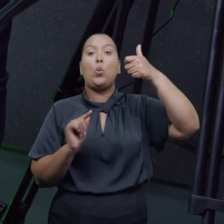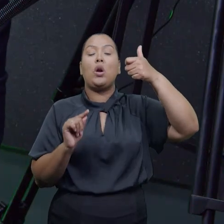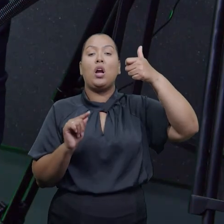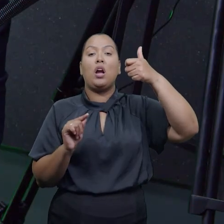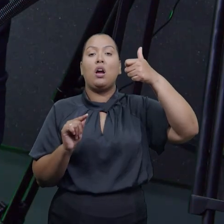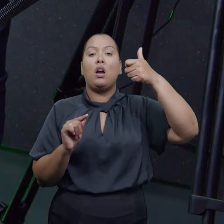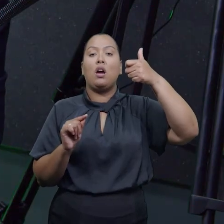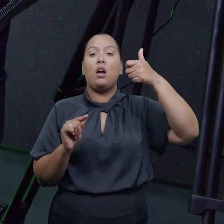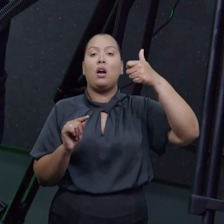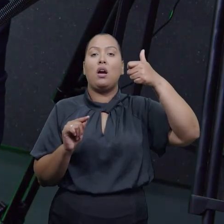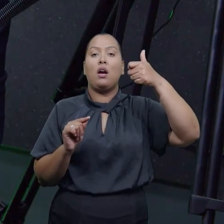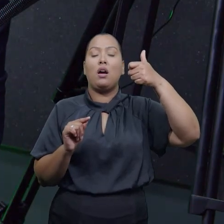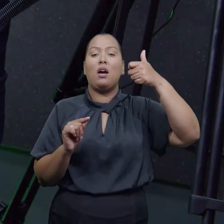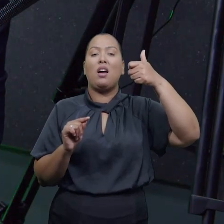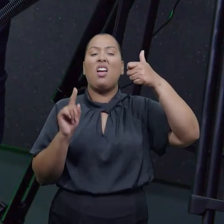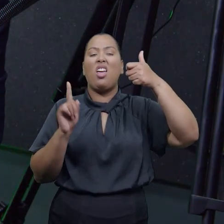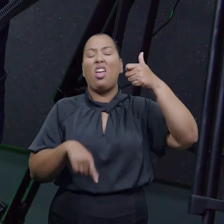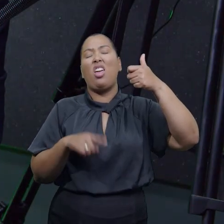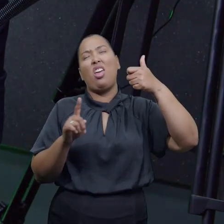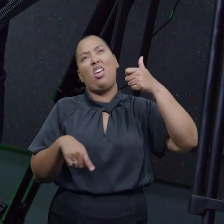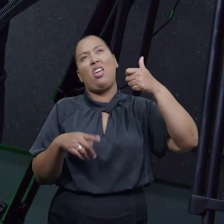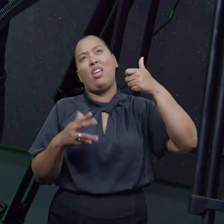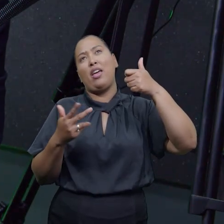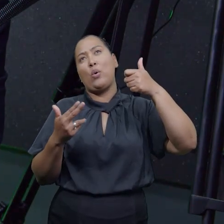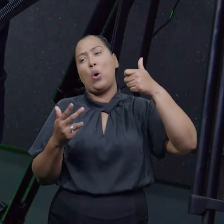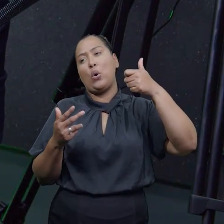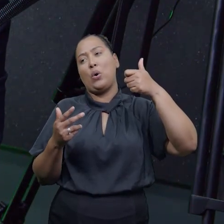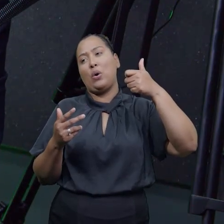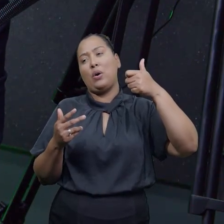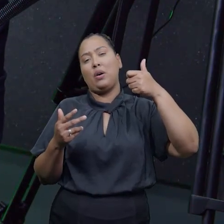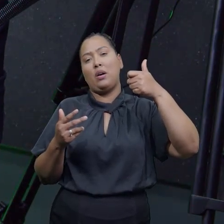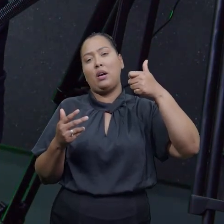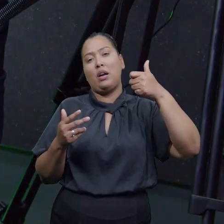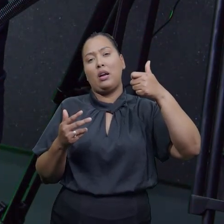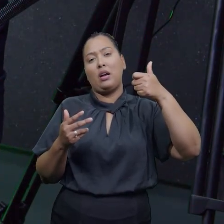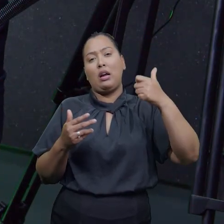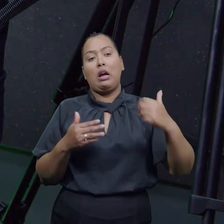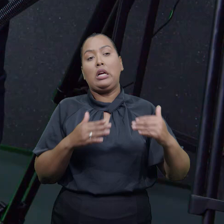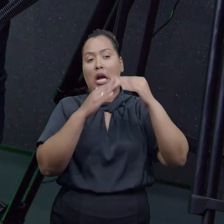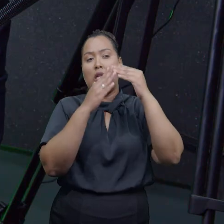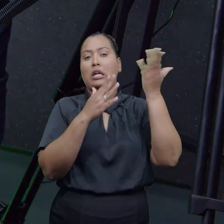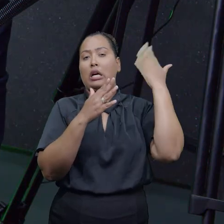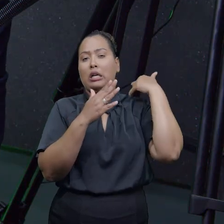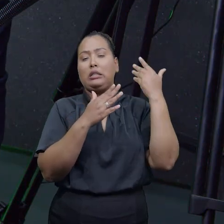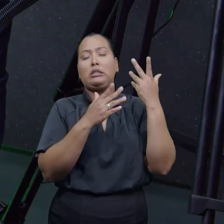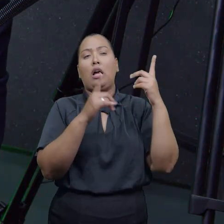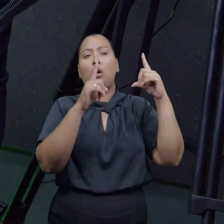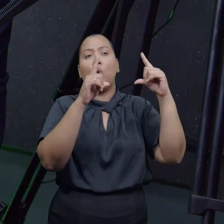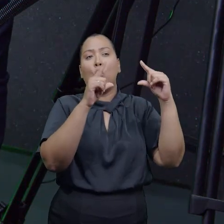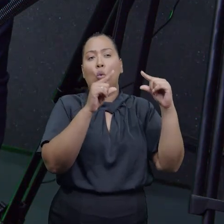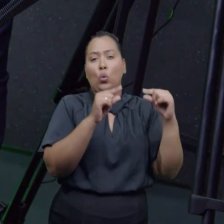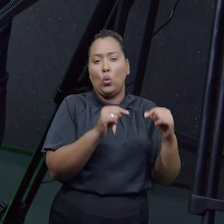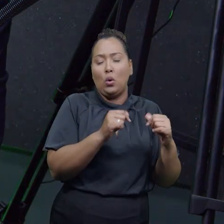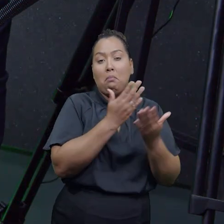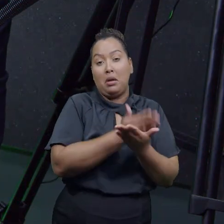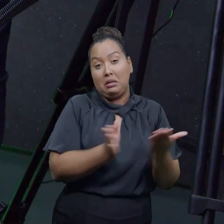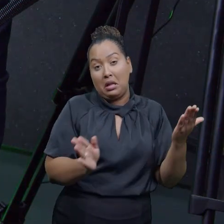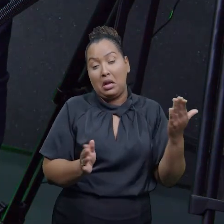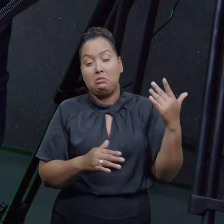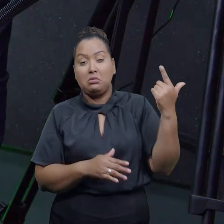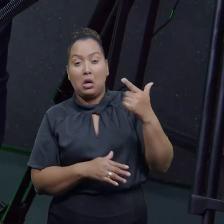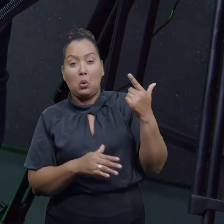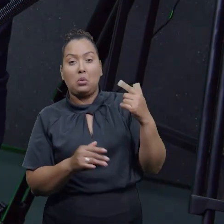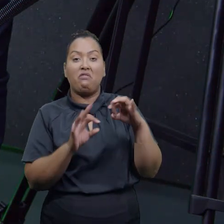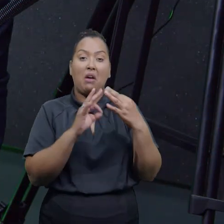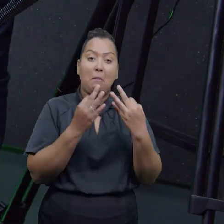Então você vê, primeiro vem questão de deterioração da condição de moradia que a pessoa tinha,